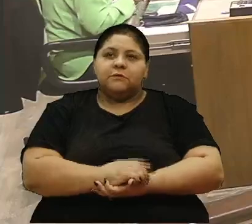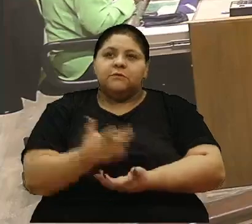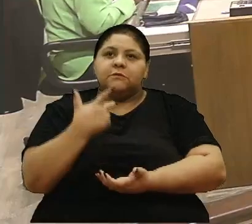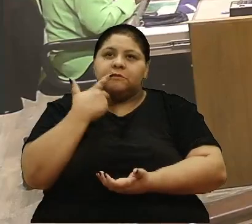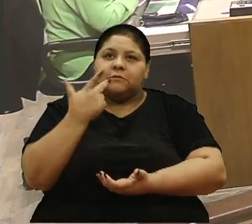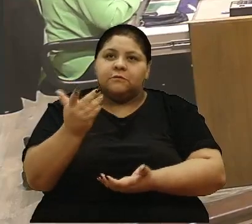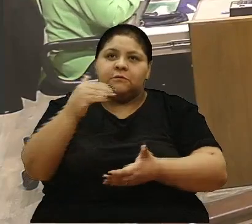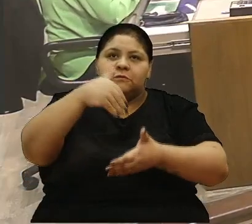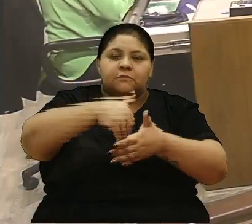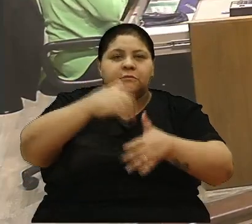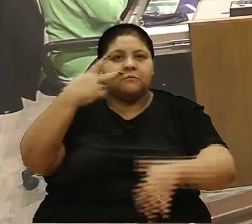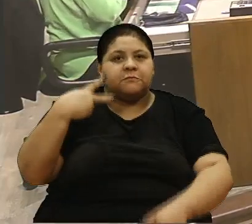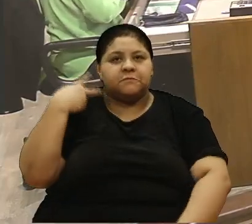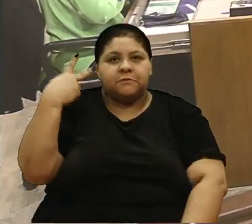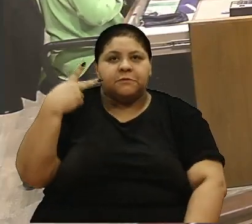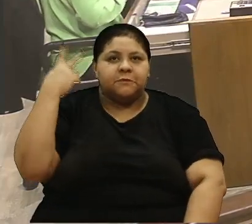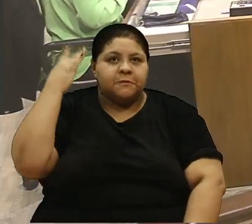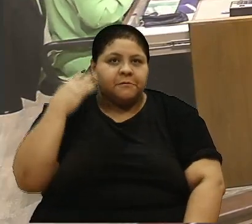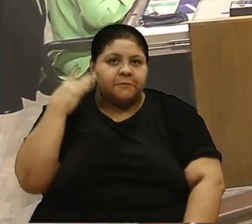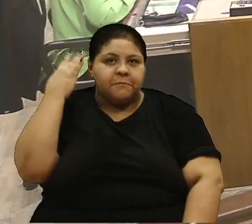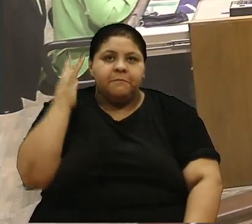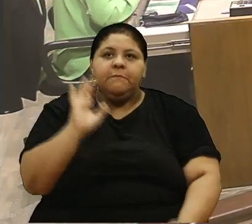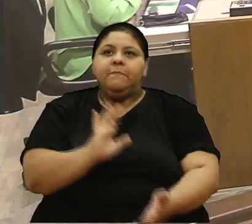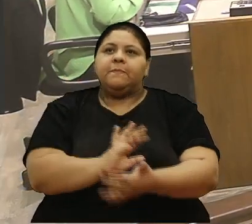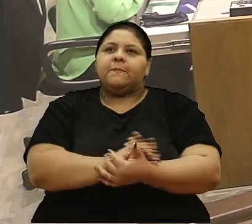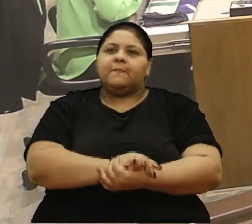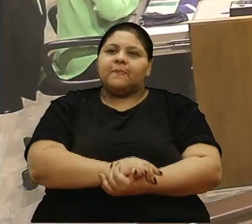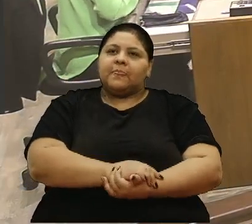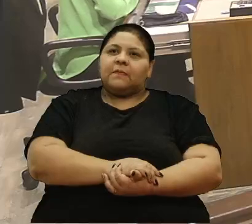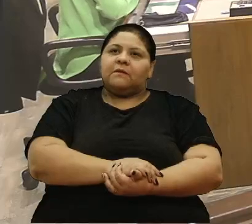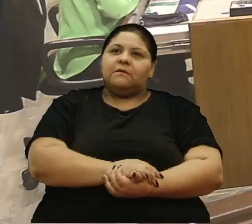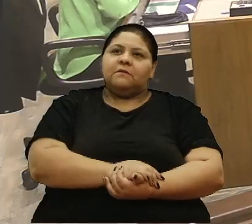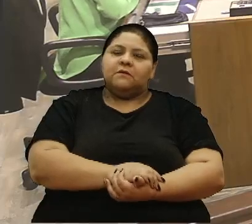Ação de voto, vereadora Daiane Mello.